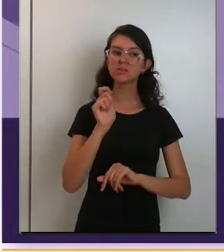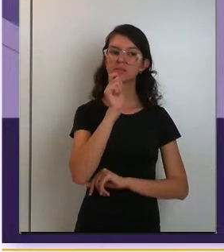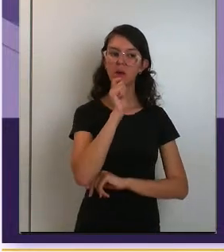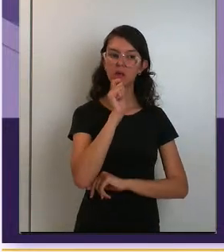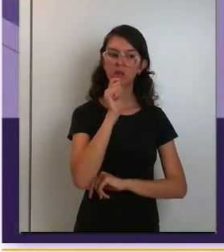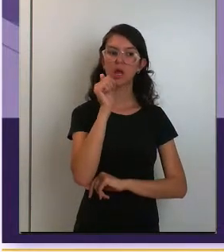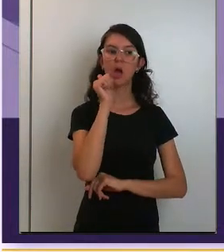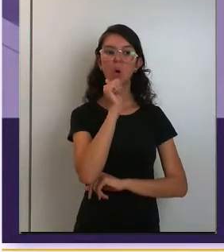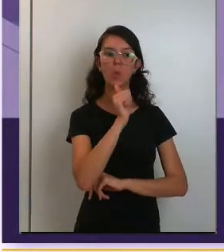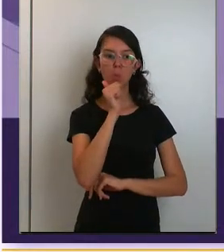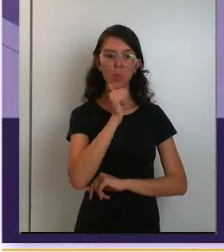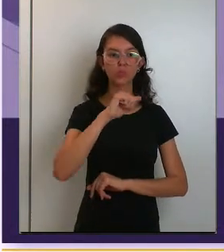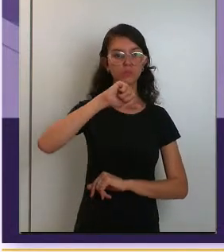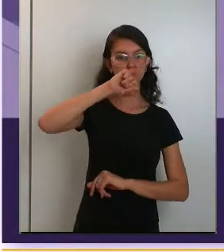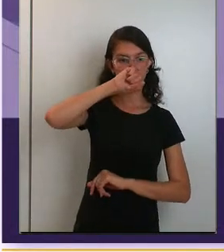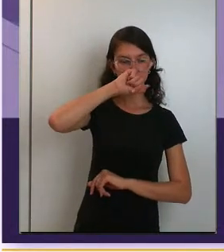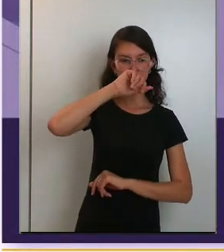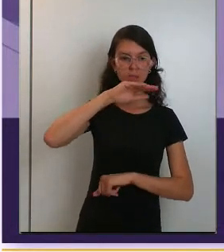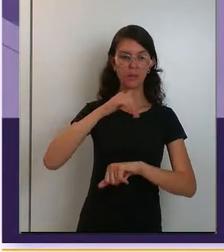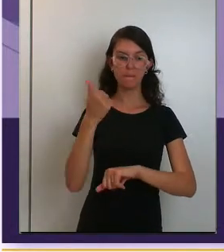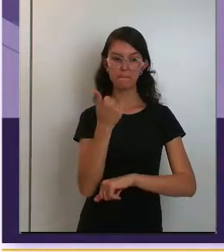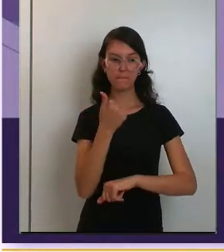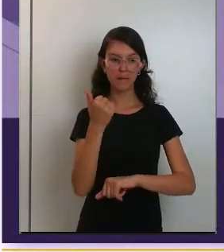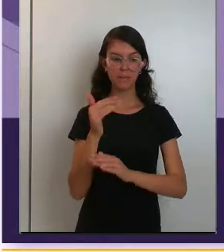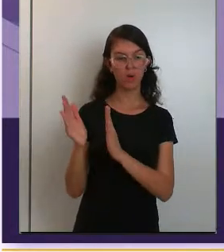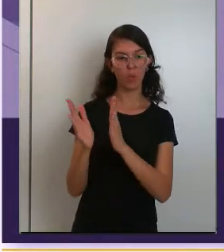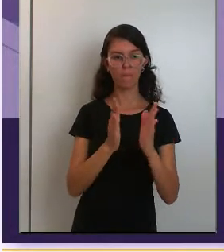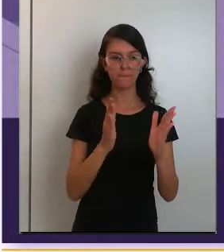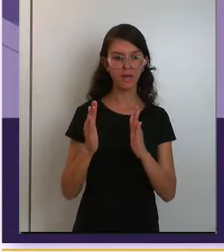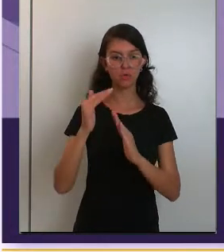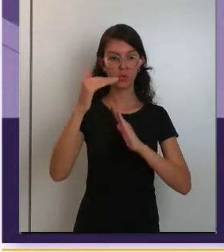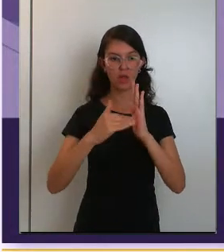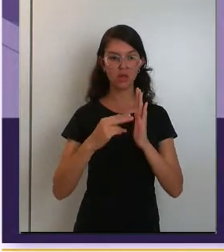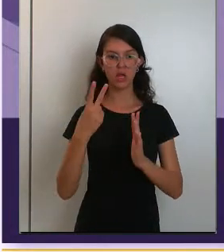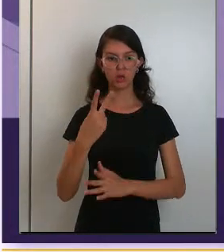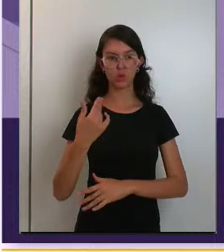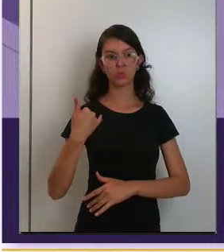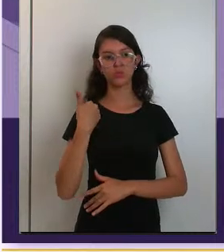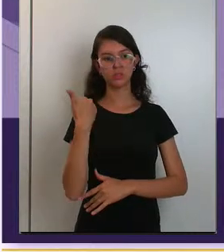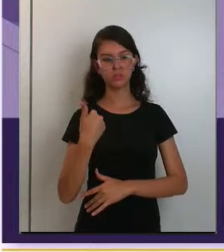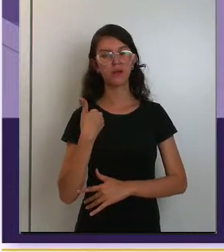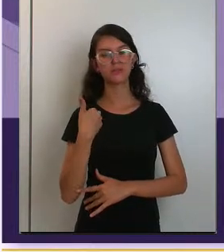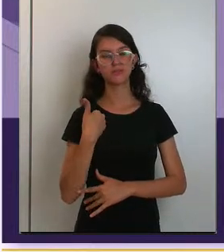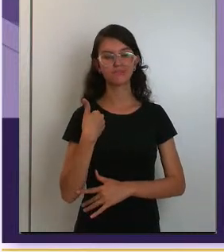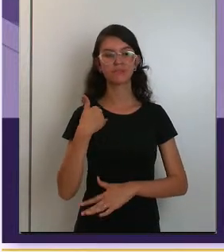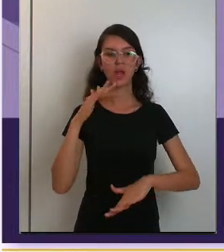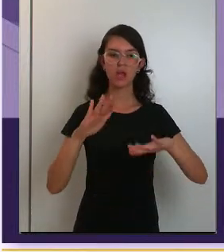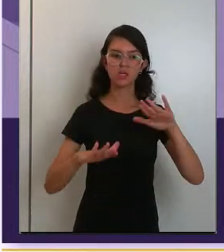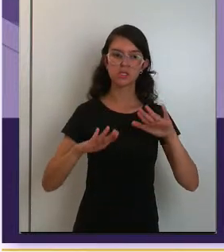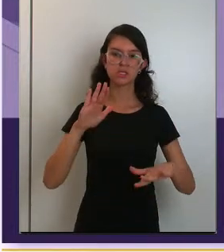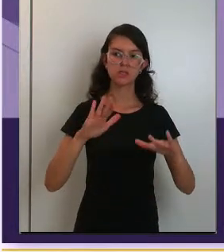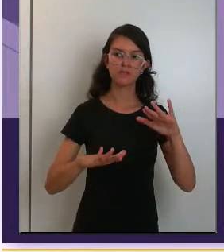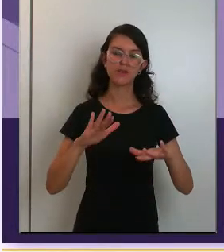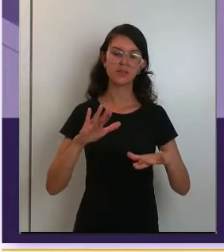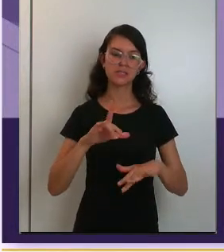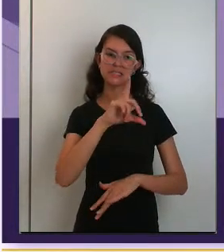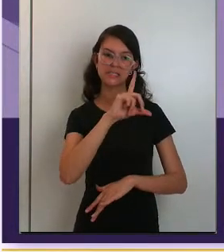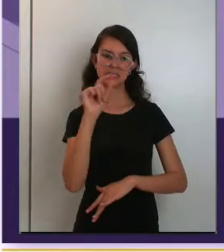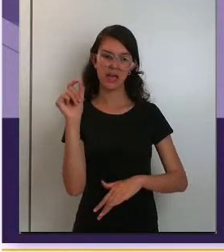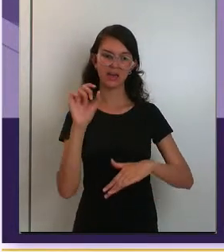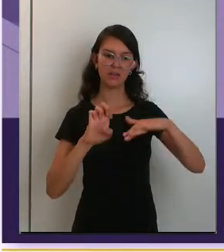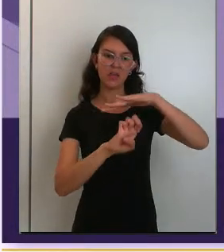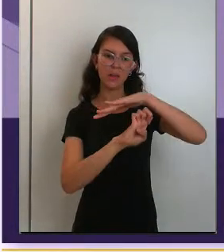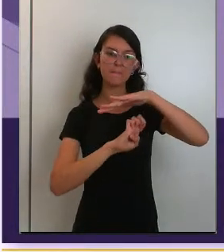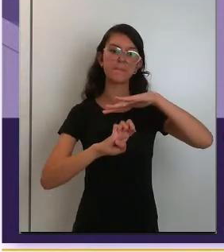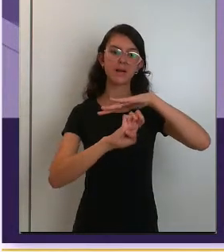eram mães nesse primeiro período de cuidado, até os 2 anos, muitas vezes elas acabavam saindo